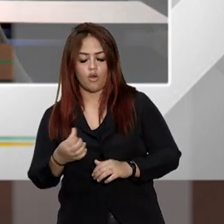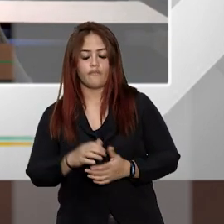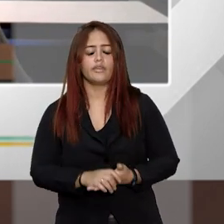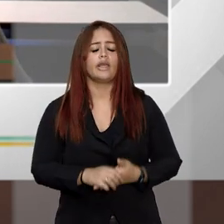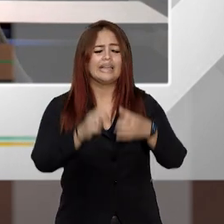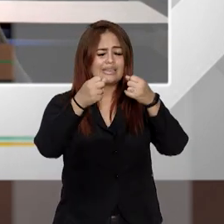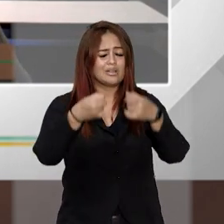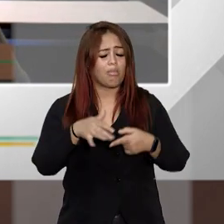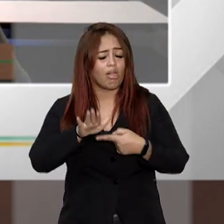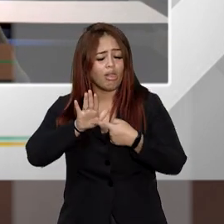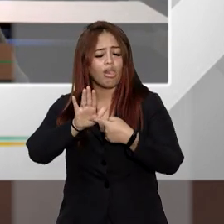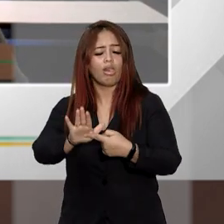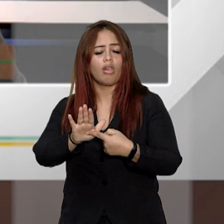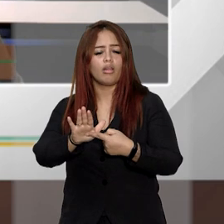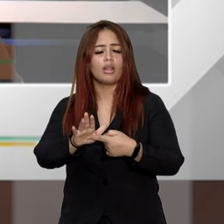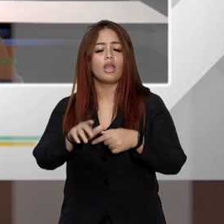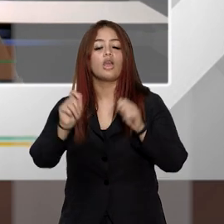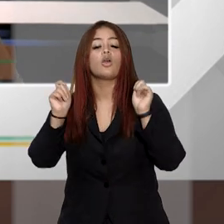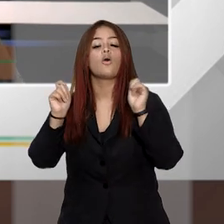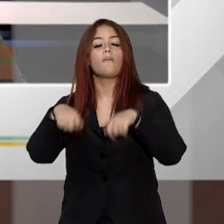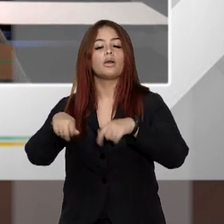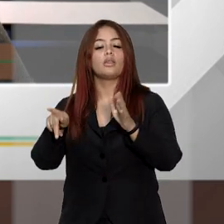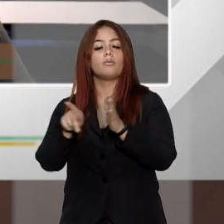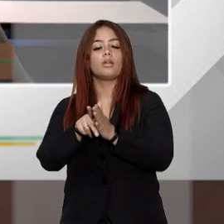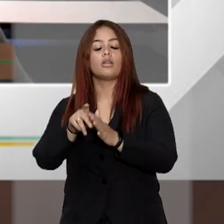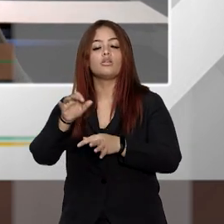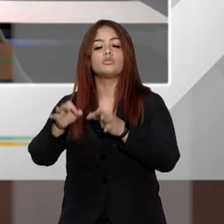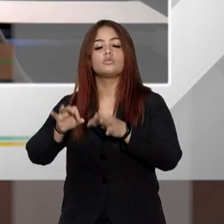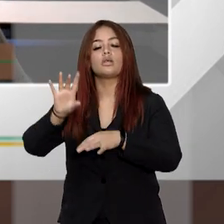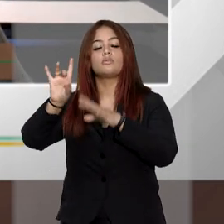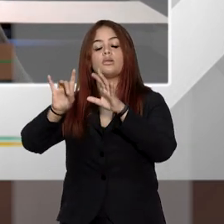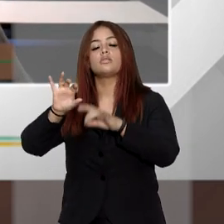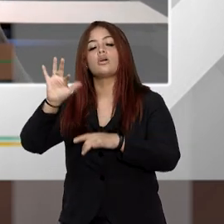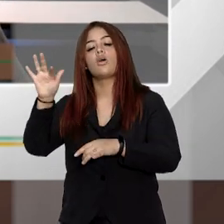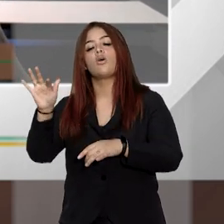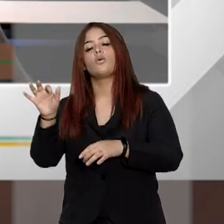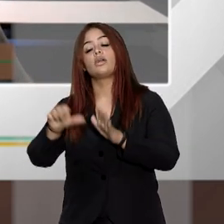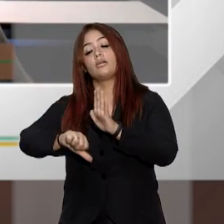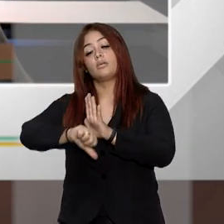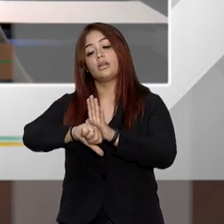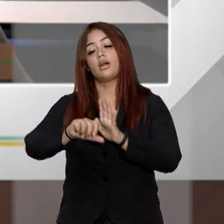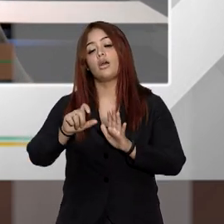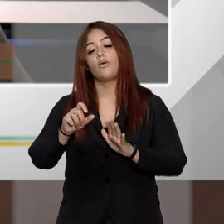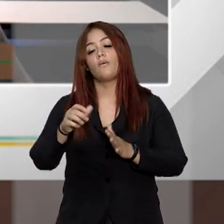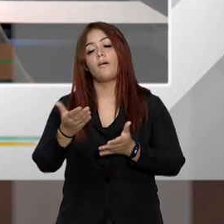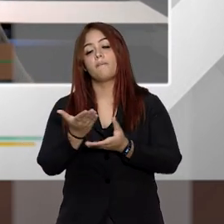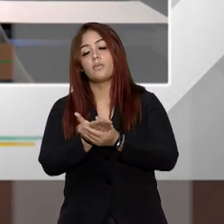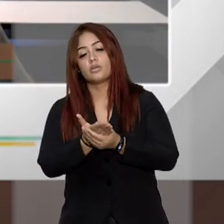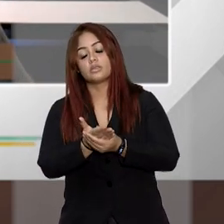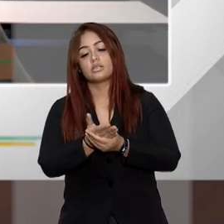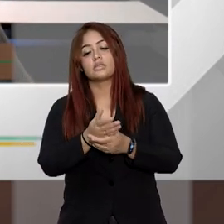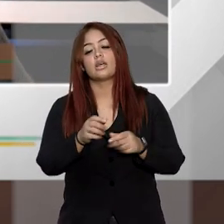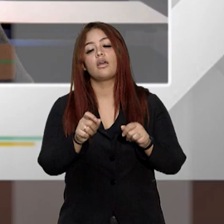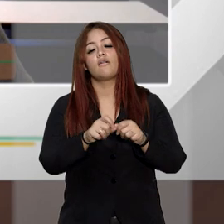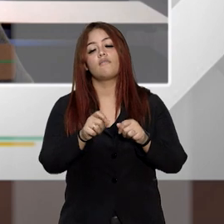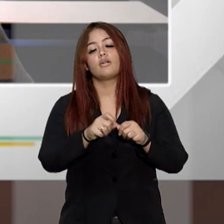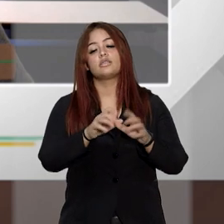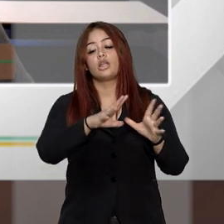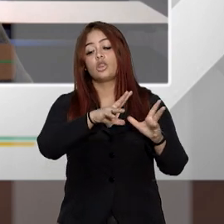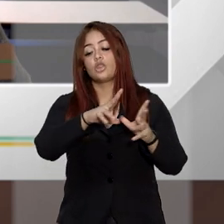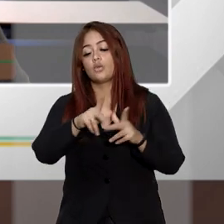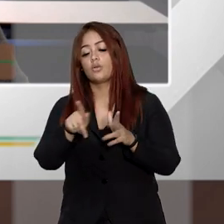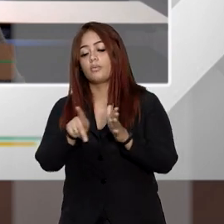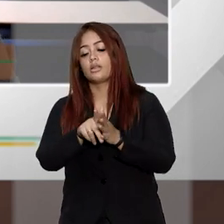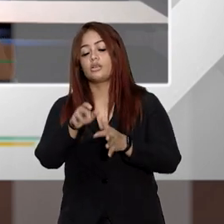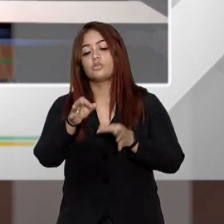ela expressamente prevê que compete ao Juizado Especial Federal Criminal processar e julgar os feitos da Justiça Federal